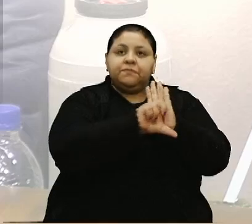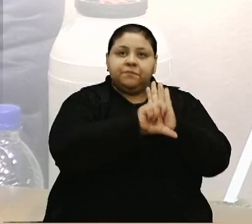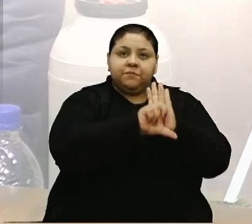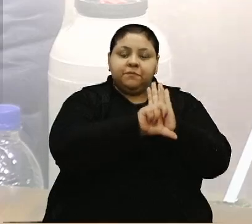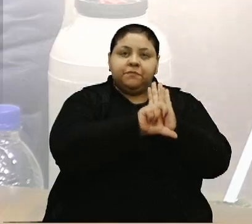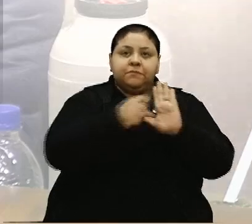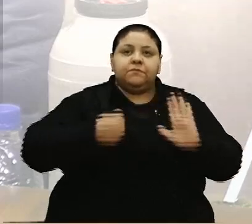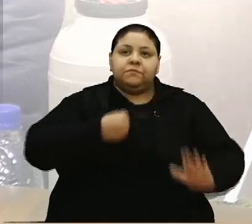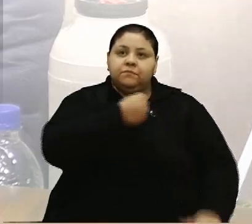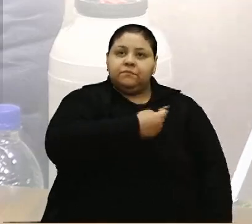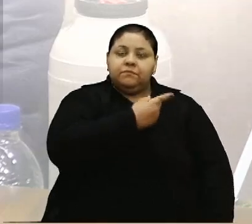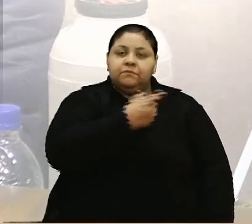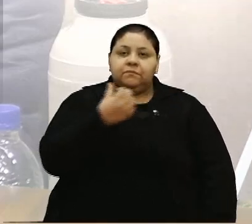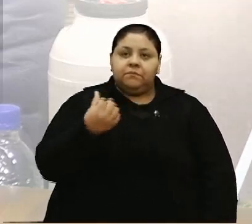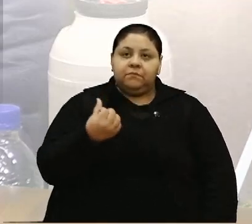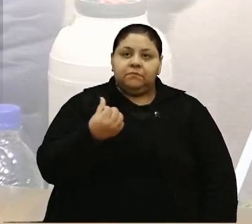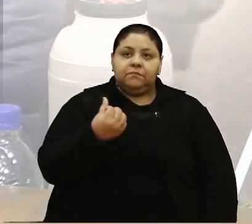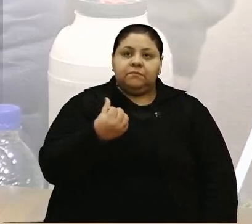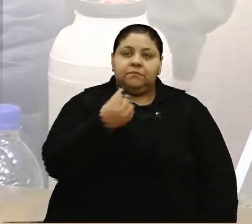legislativo número